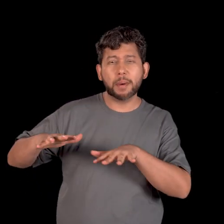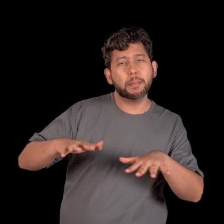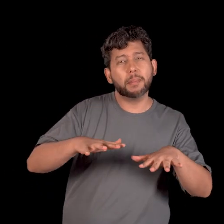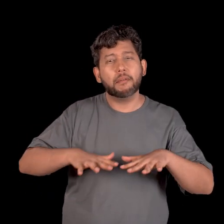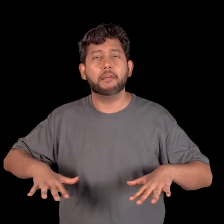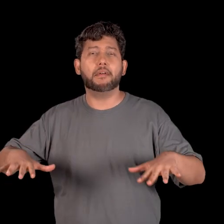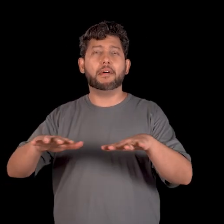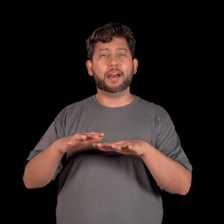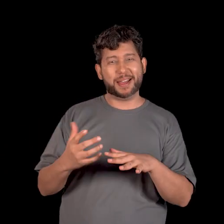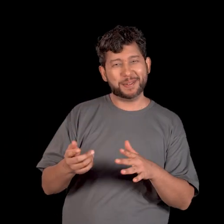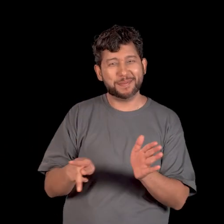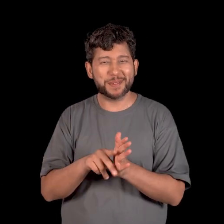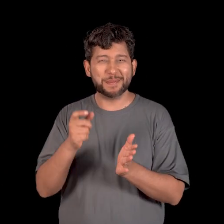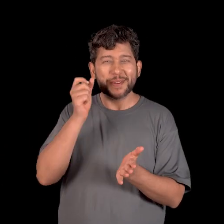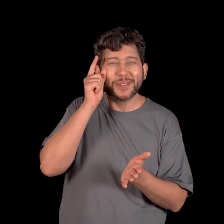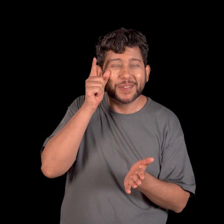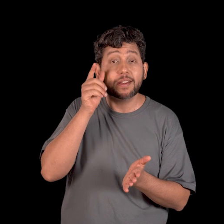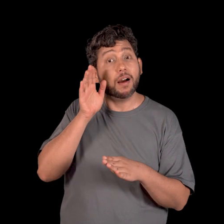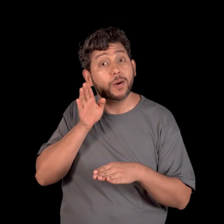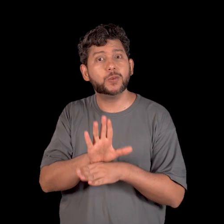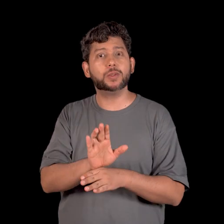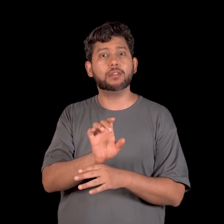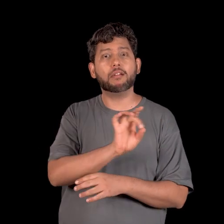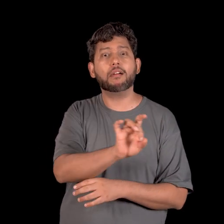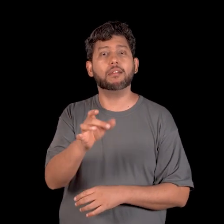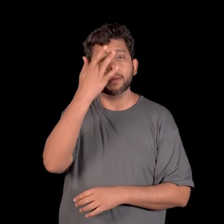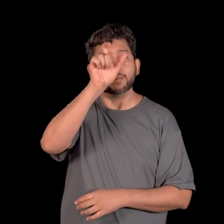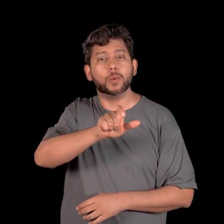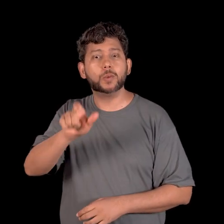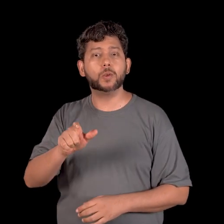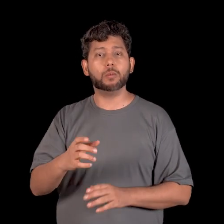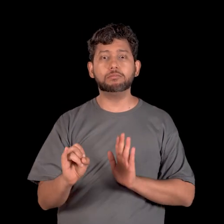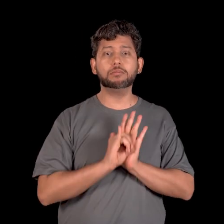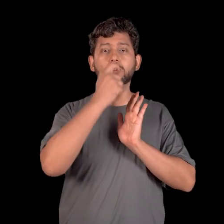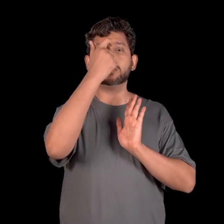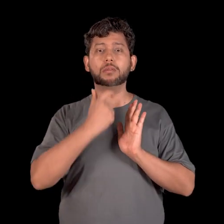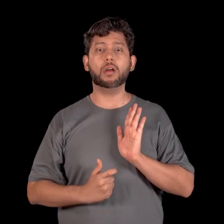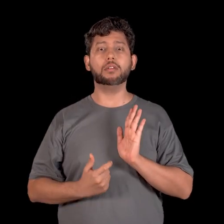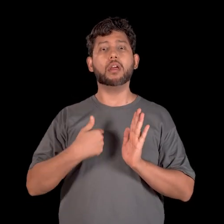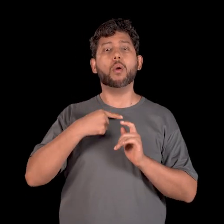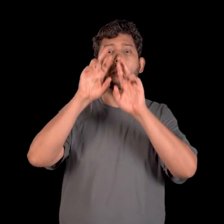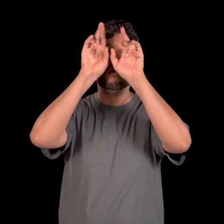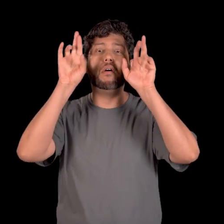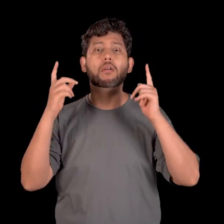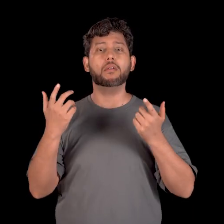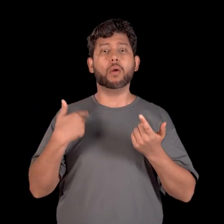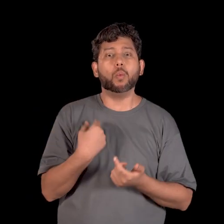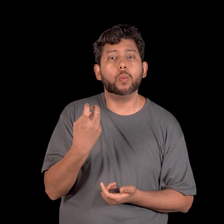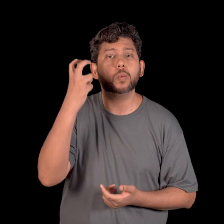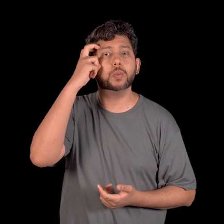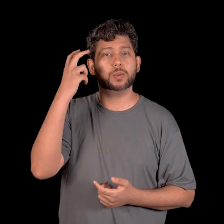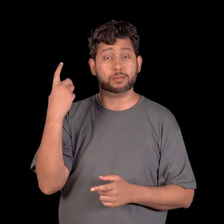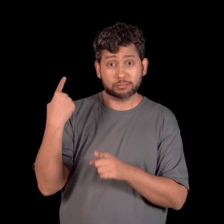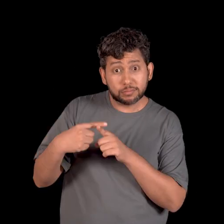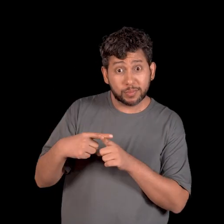manifestações artísticas e culturais inspiradas no tema cidadania têm um papel fundamental na construção da identidade nacional, social, étnica